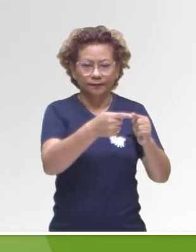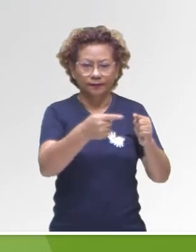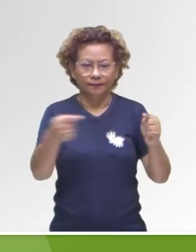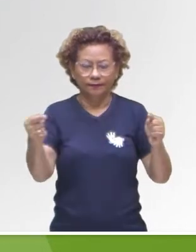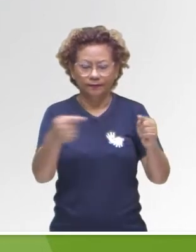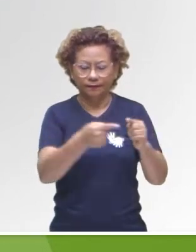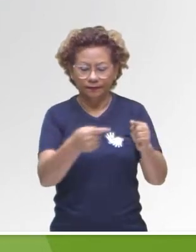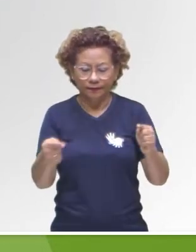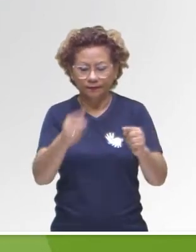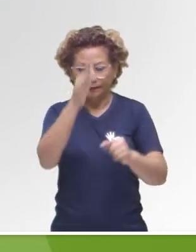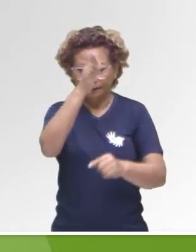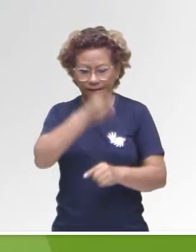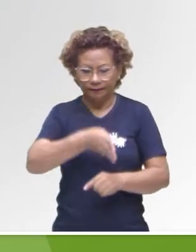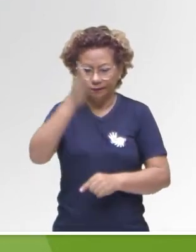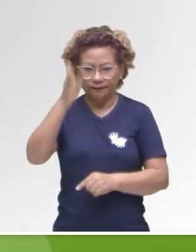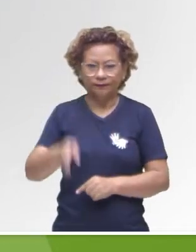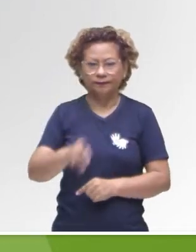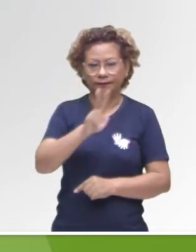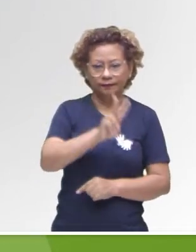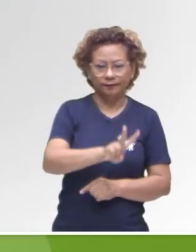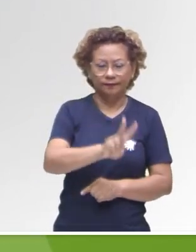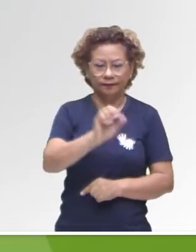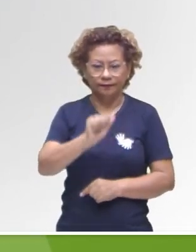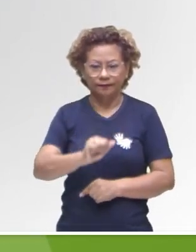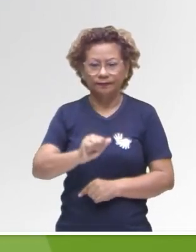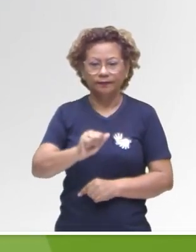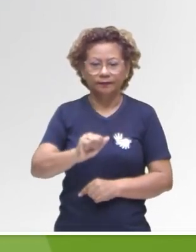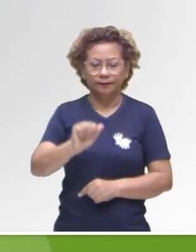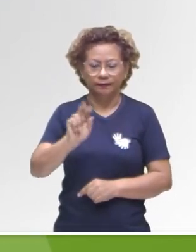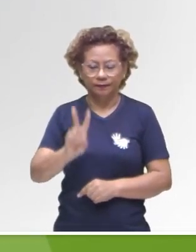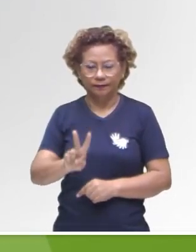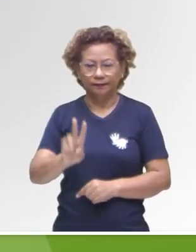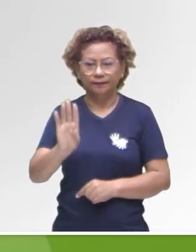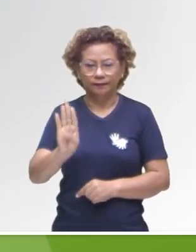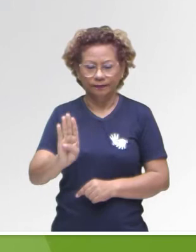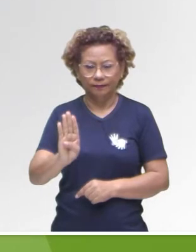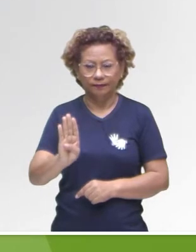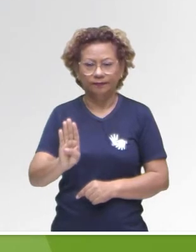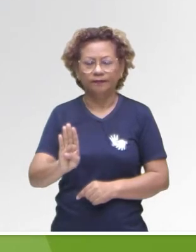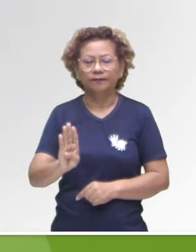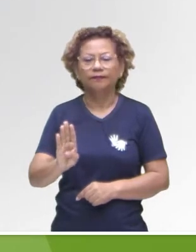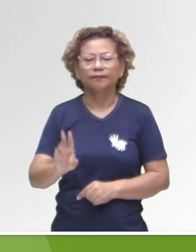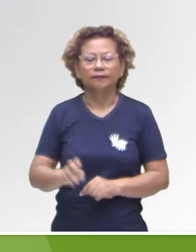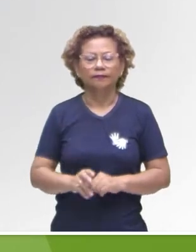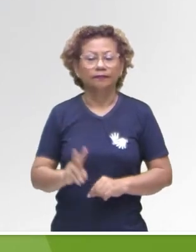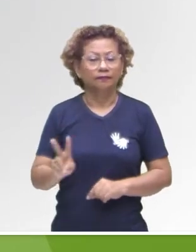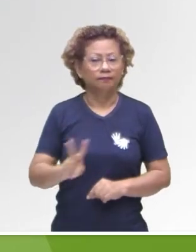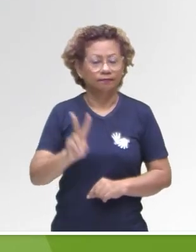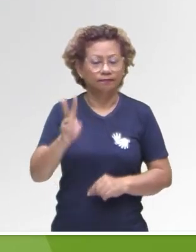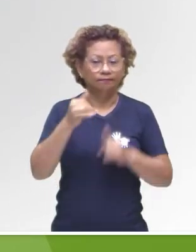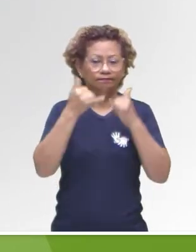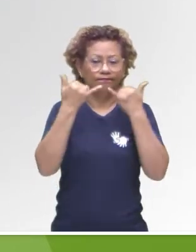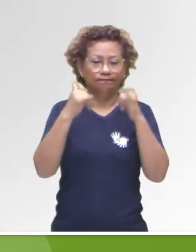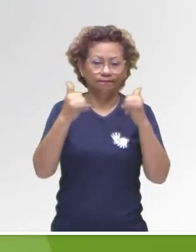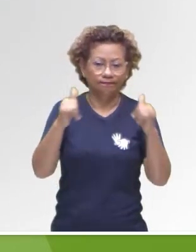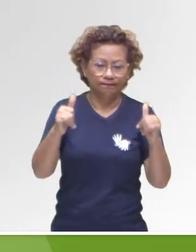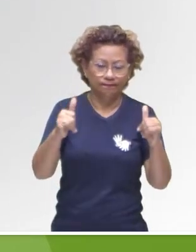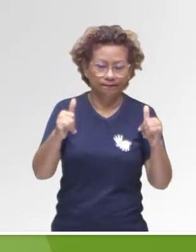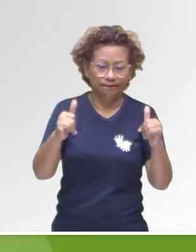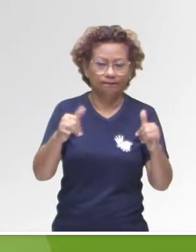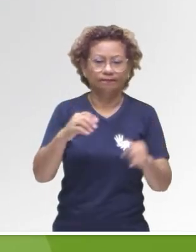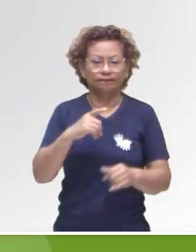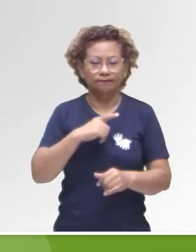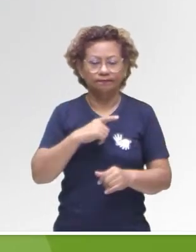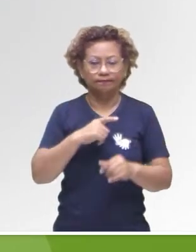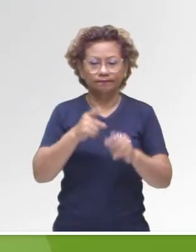são superfícies equipotenciais. Ou seja, os valores do potencial elétrico sob essa linha,